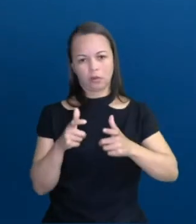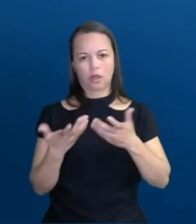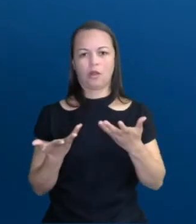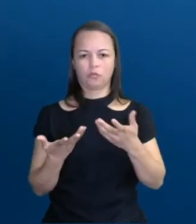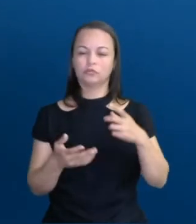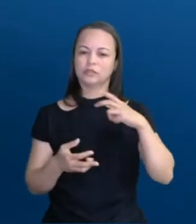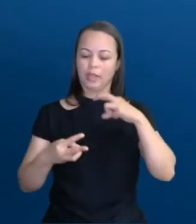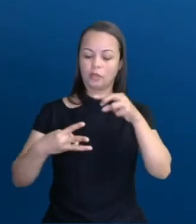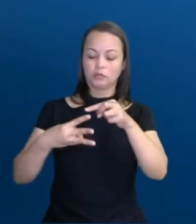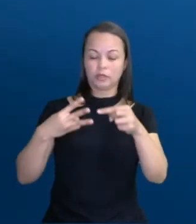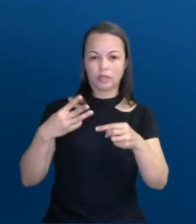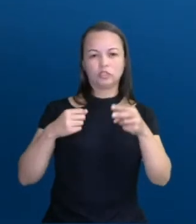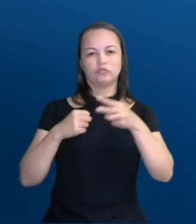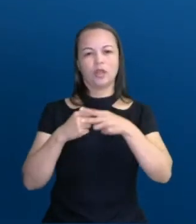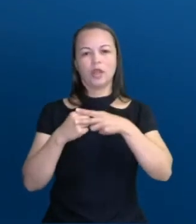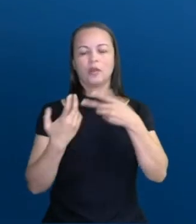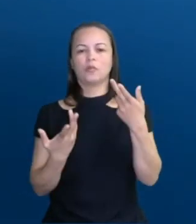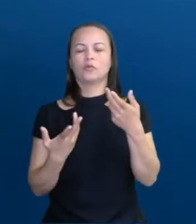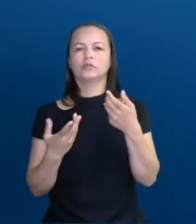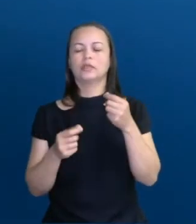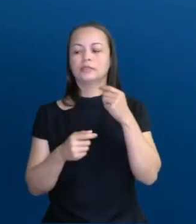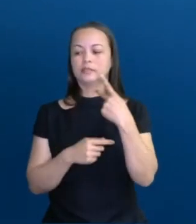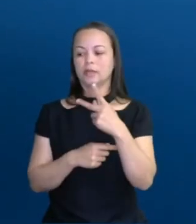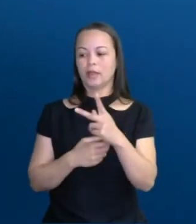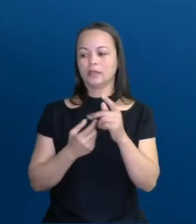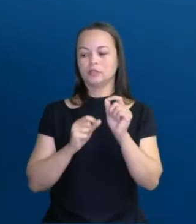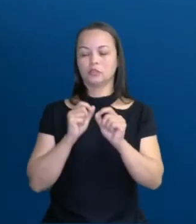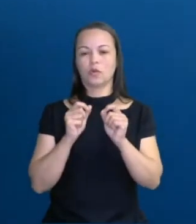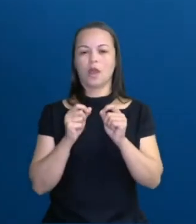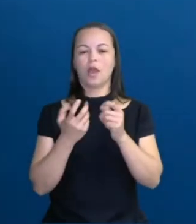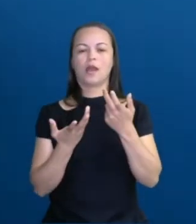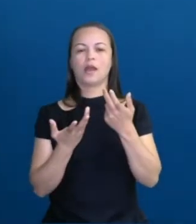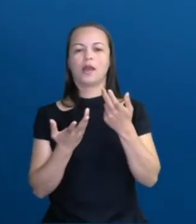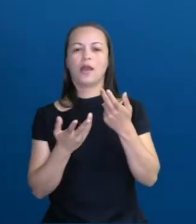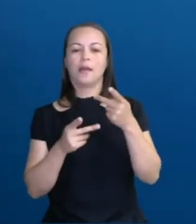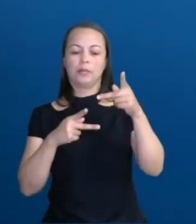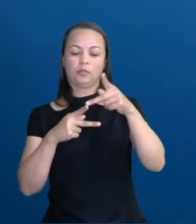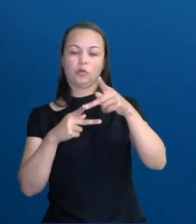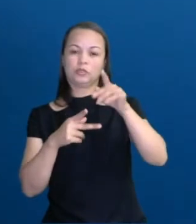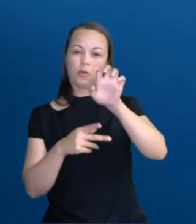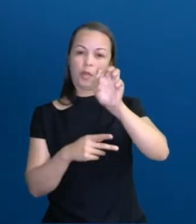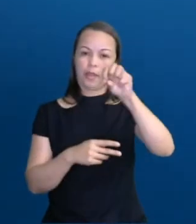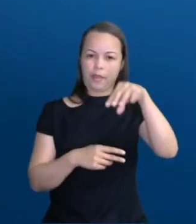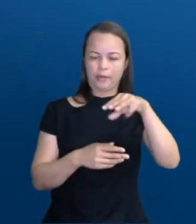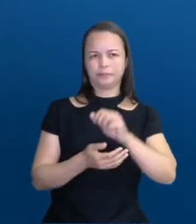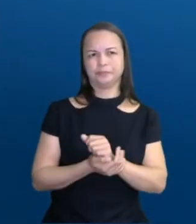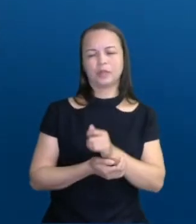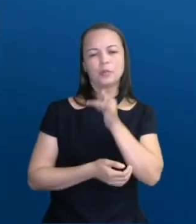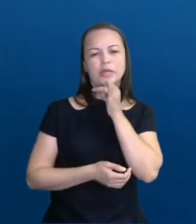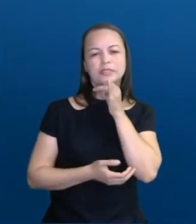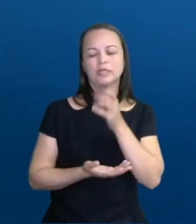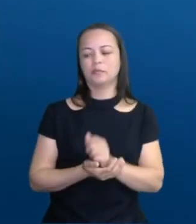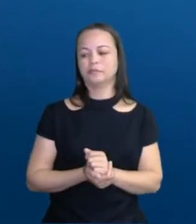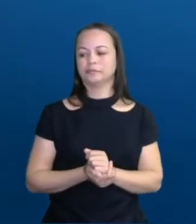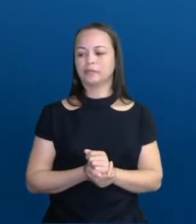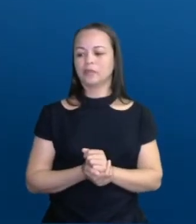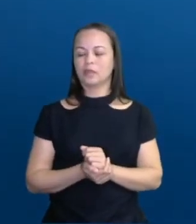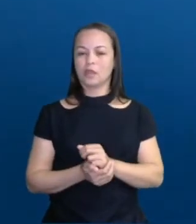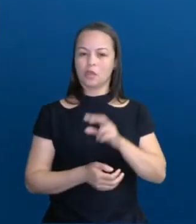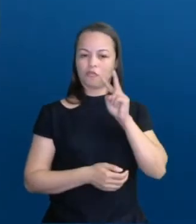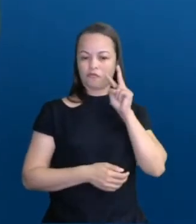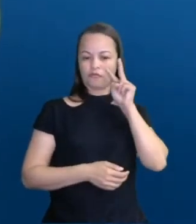algum local nesse caso ele vai receber a preposição em por exemplo se eu digo assim assisto em